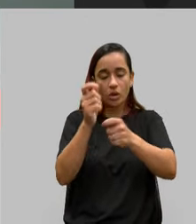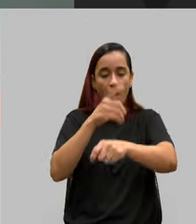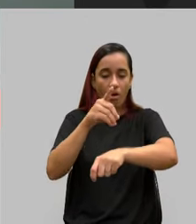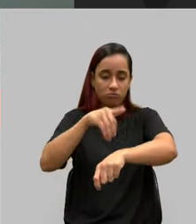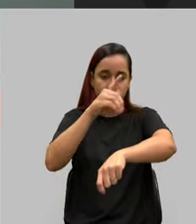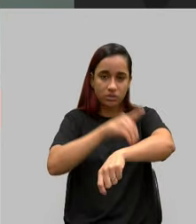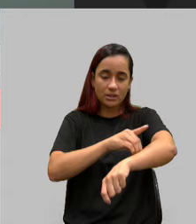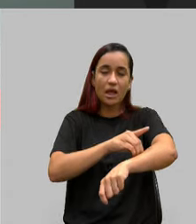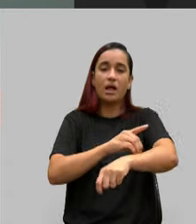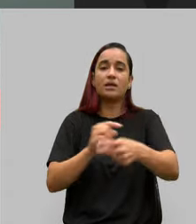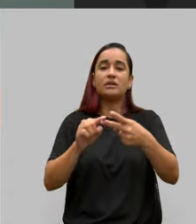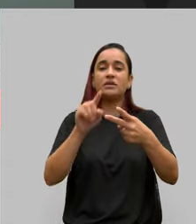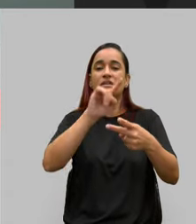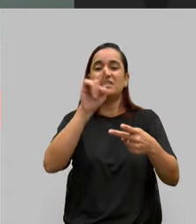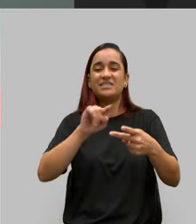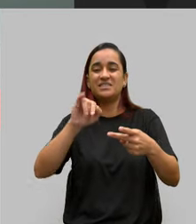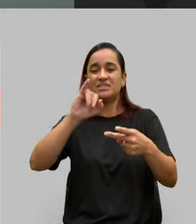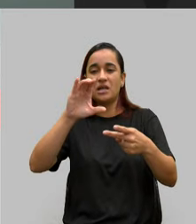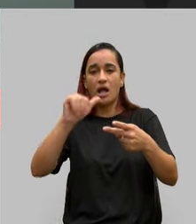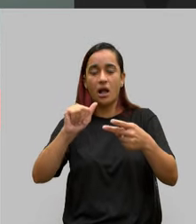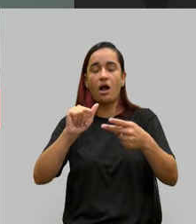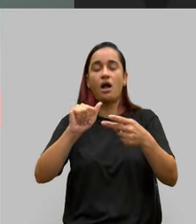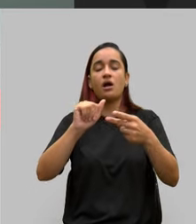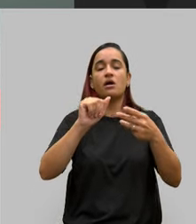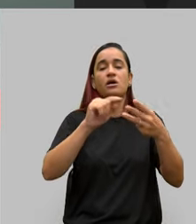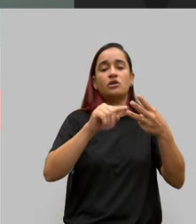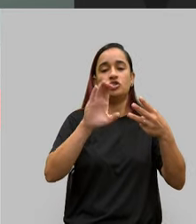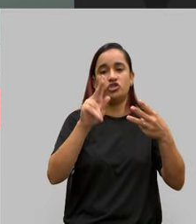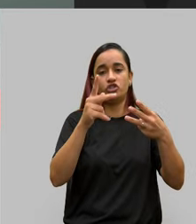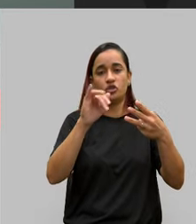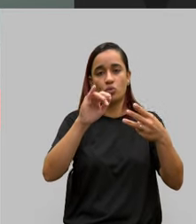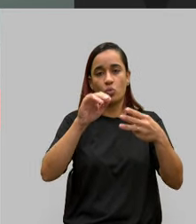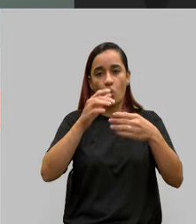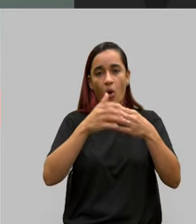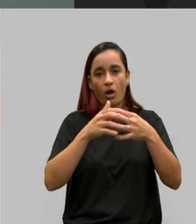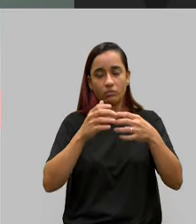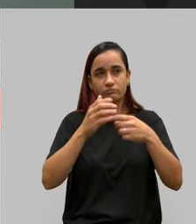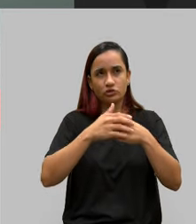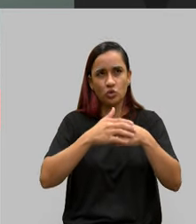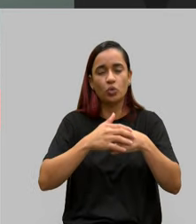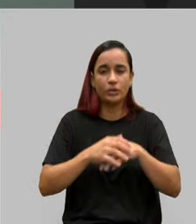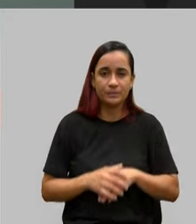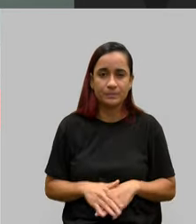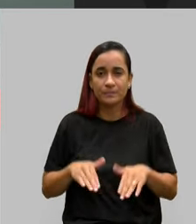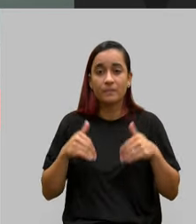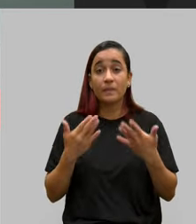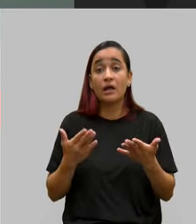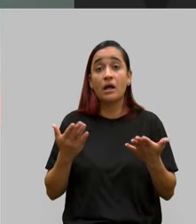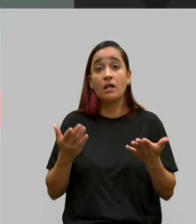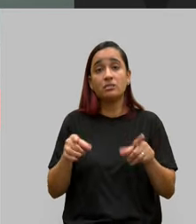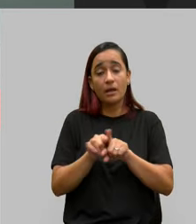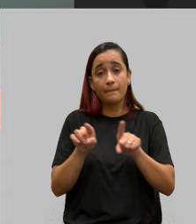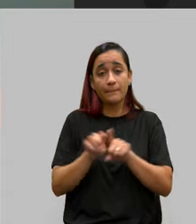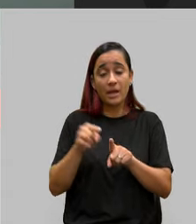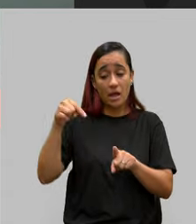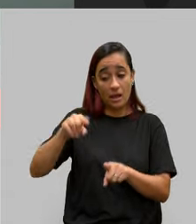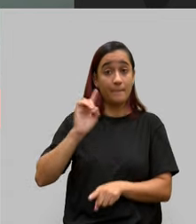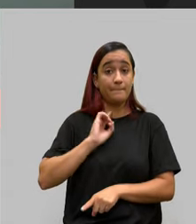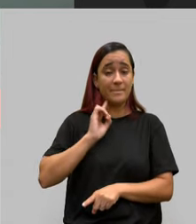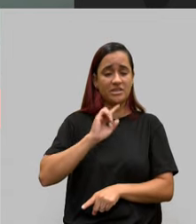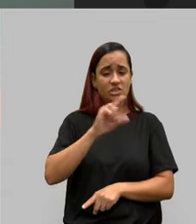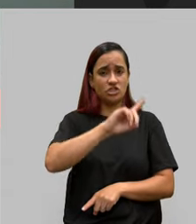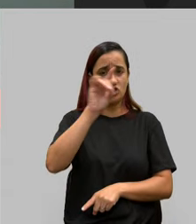dengue zica chicungunha segundo boletim epidemiológico de Minas agora do dia 22/04